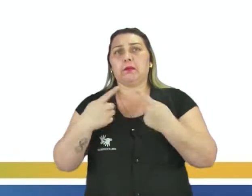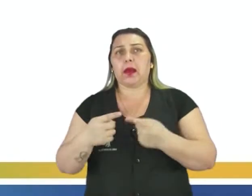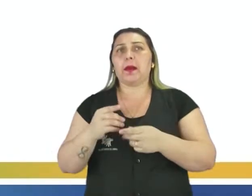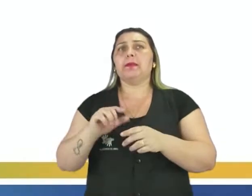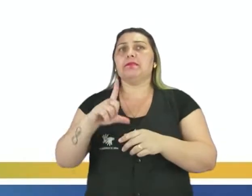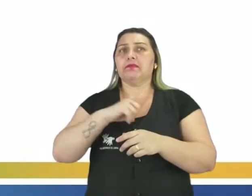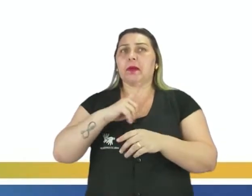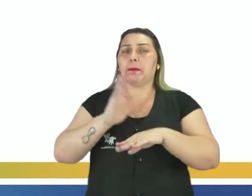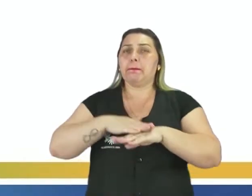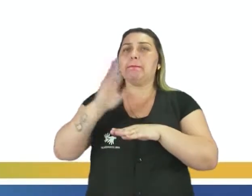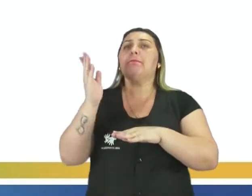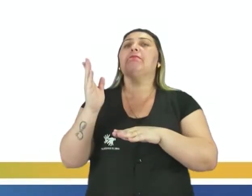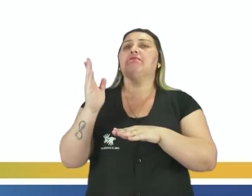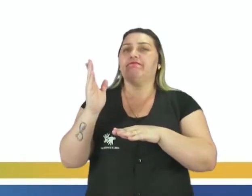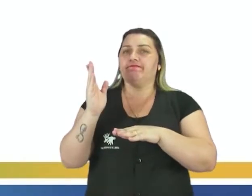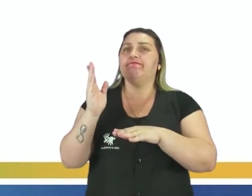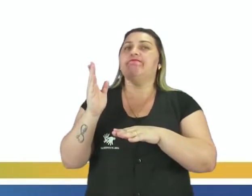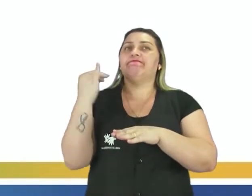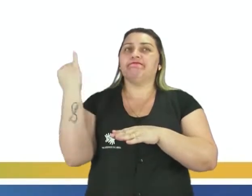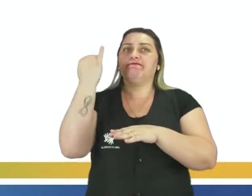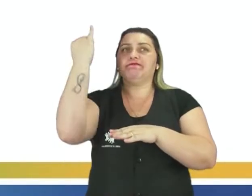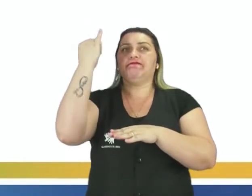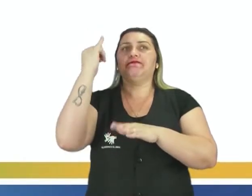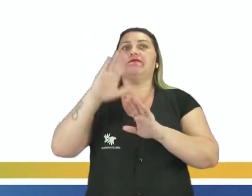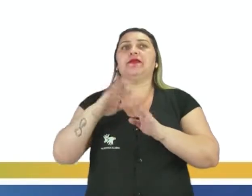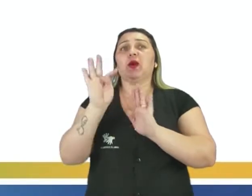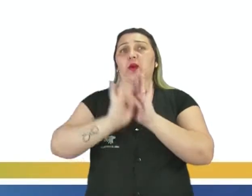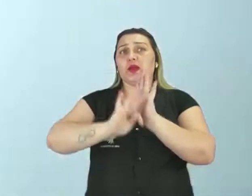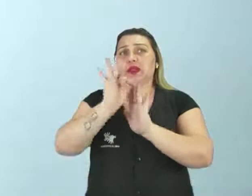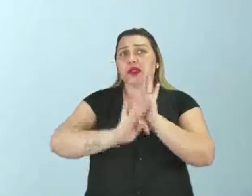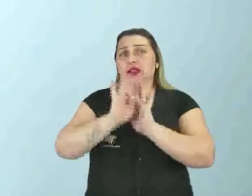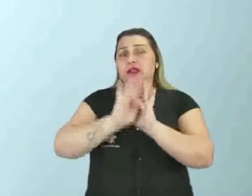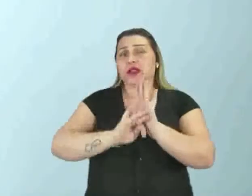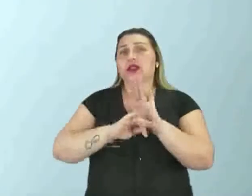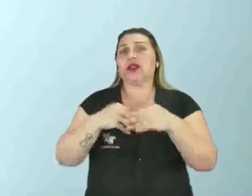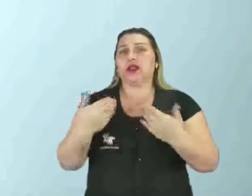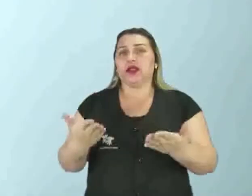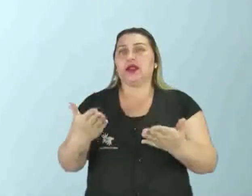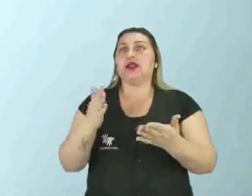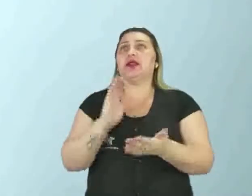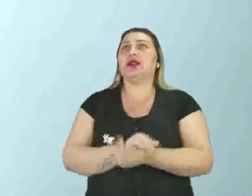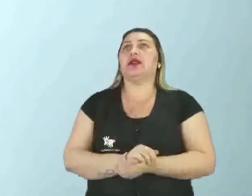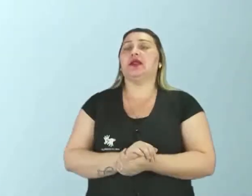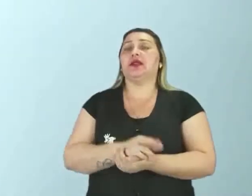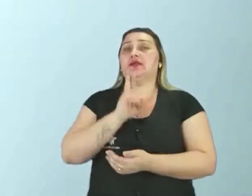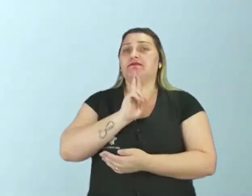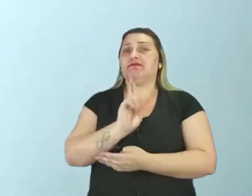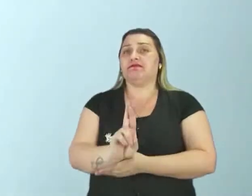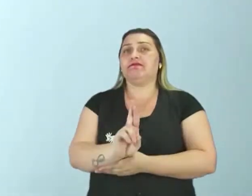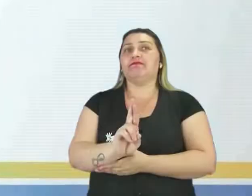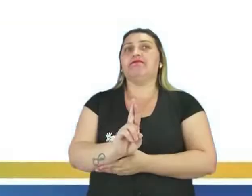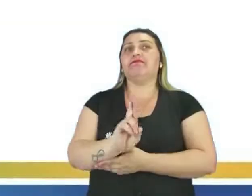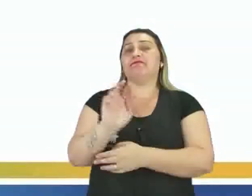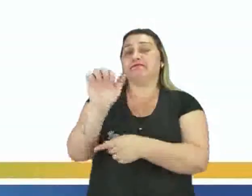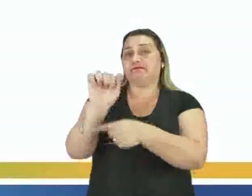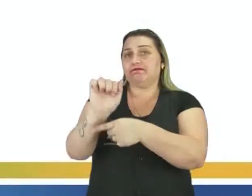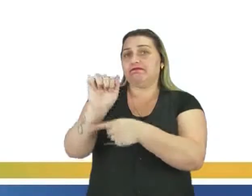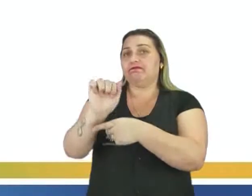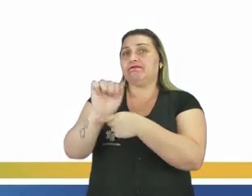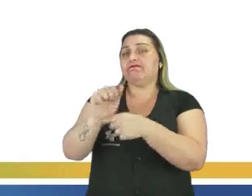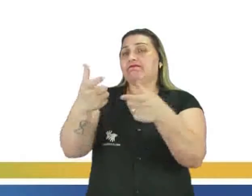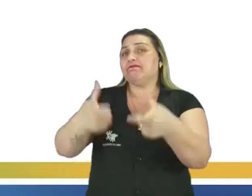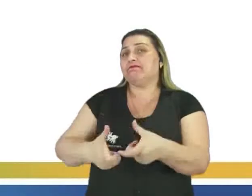das que possui maiores rendimentos. Essa questão a gente acabou de citar, e aí a nossa resposta certa só pode